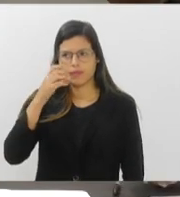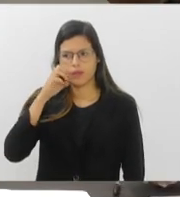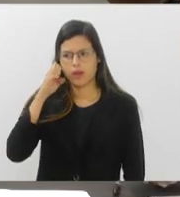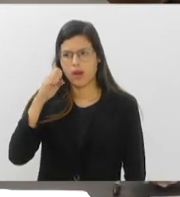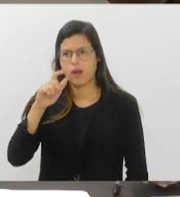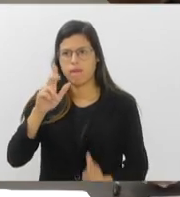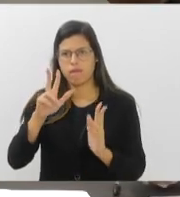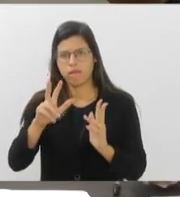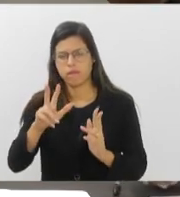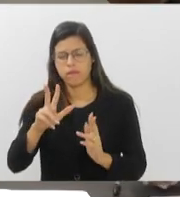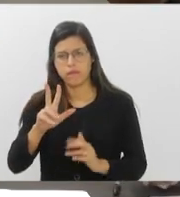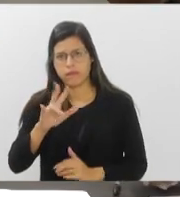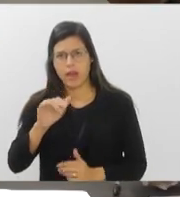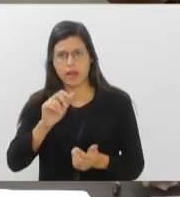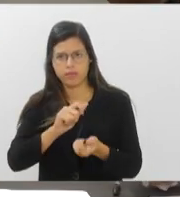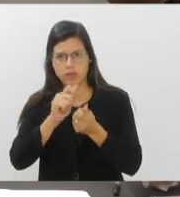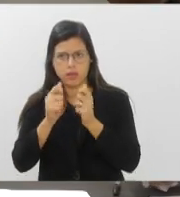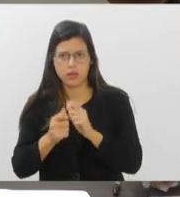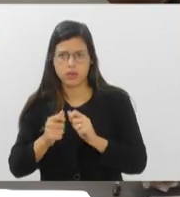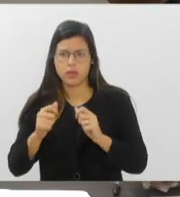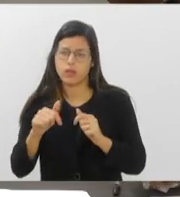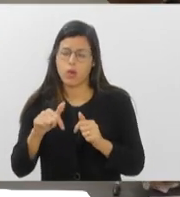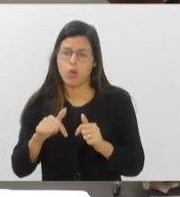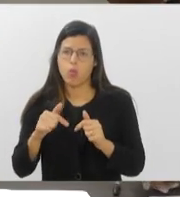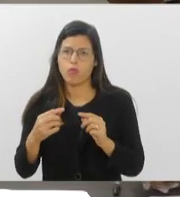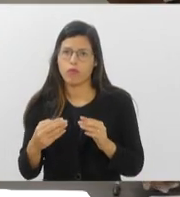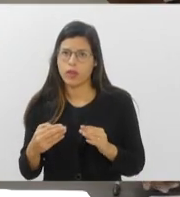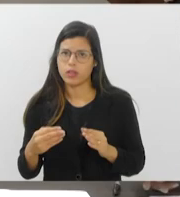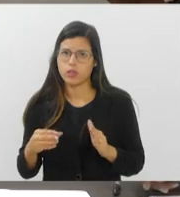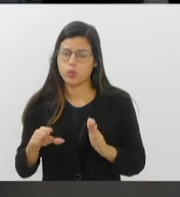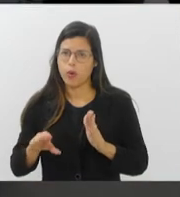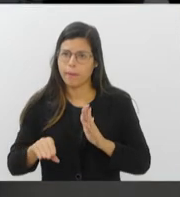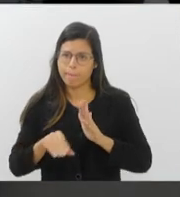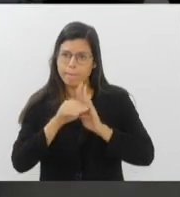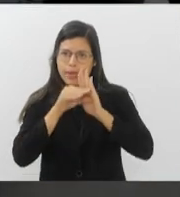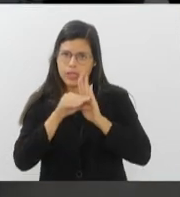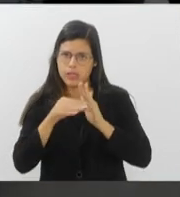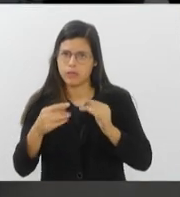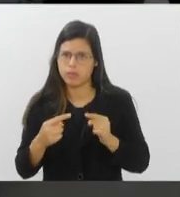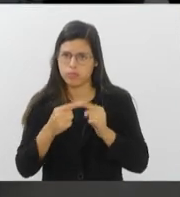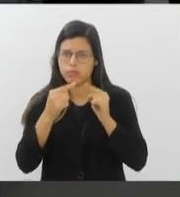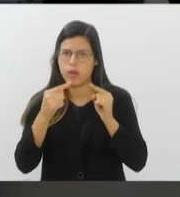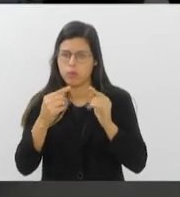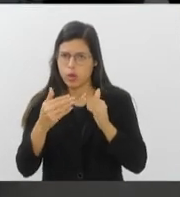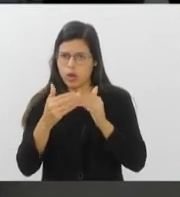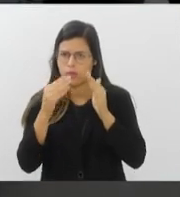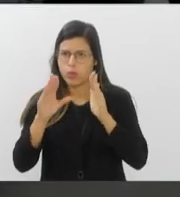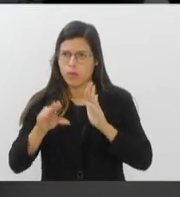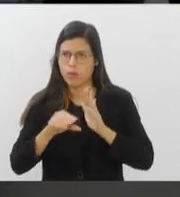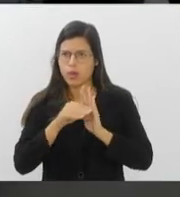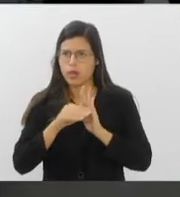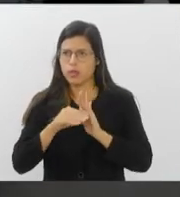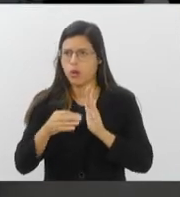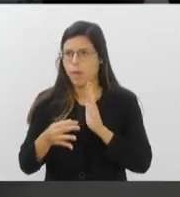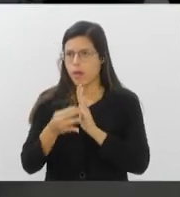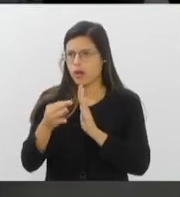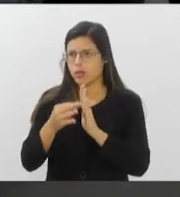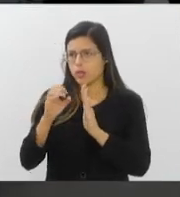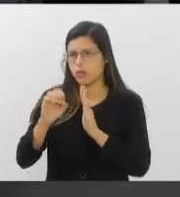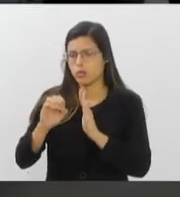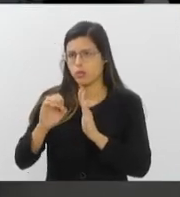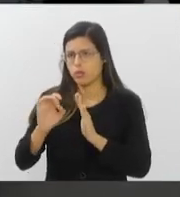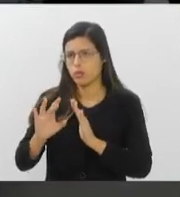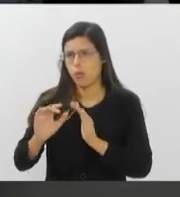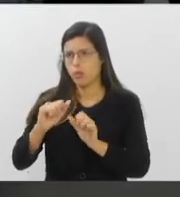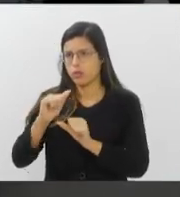que a gente podia dar o parecer favorável com emenda e ela fazer o projeto, fazer esse parecer só modificando a lei do deputado Carlos Mink.